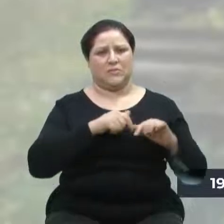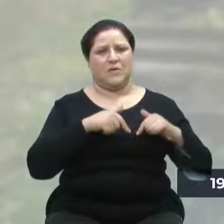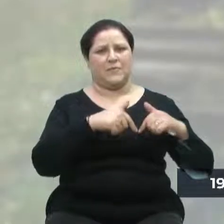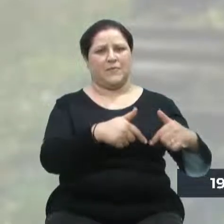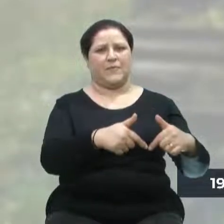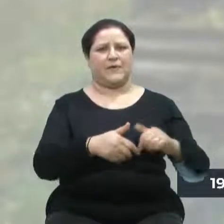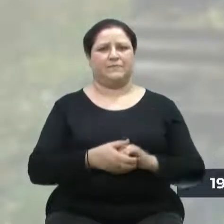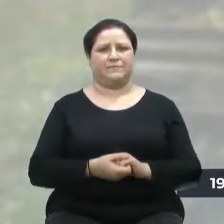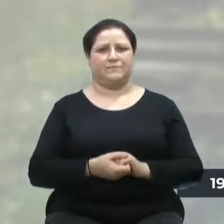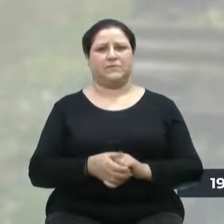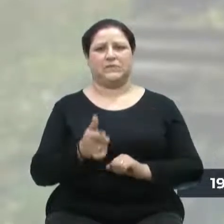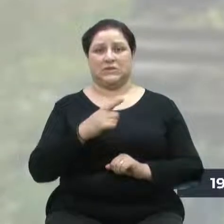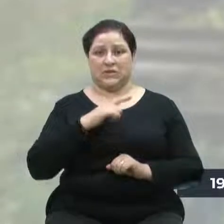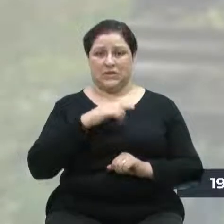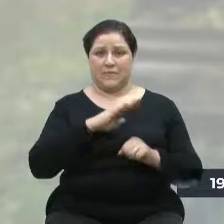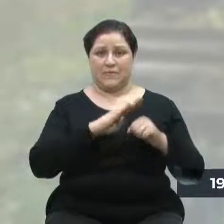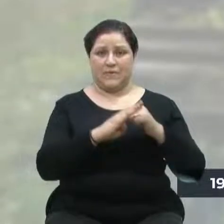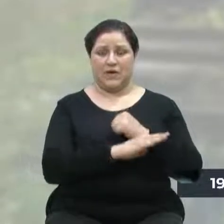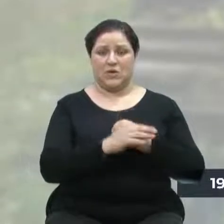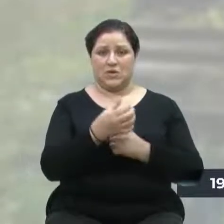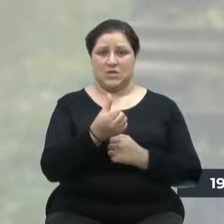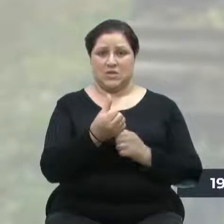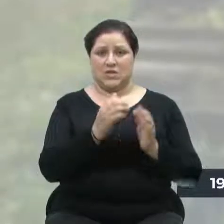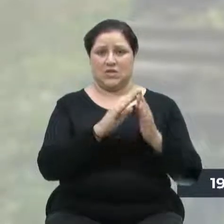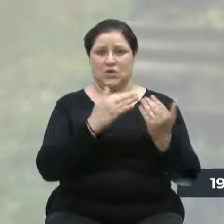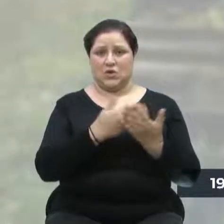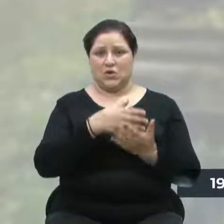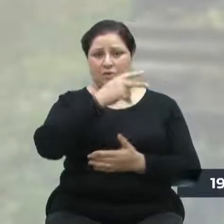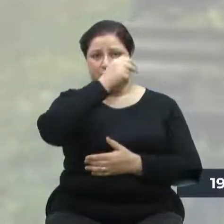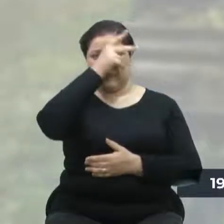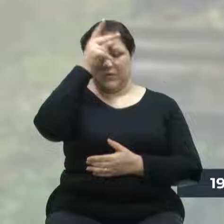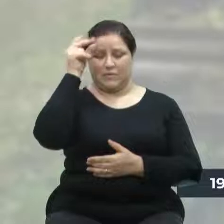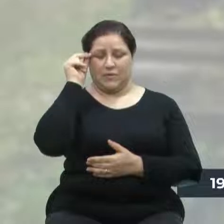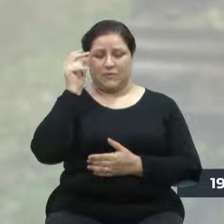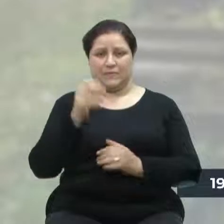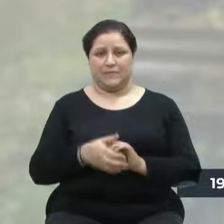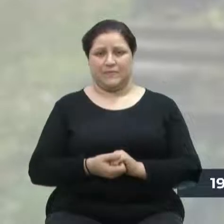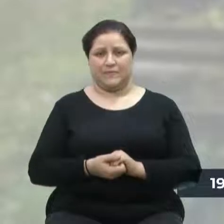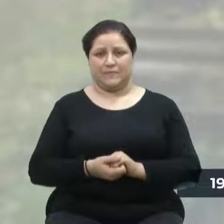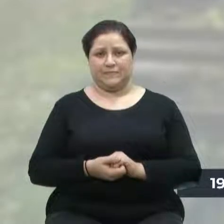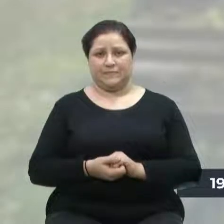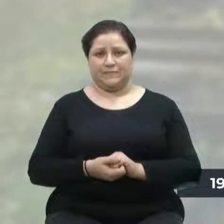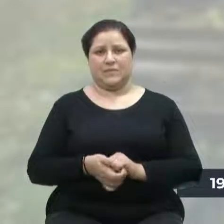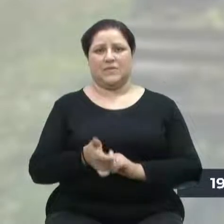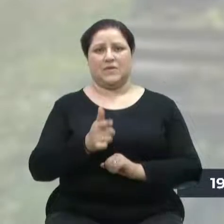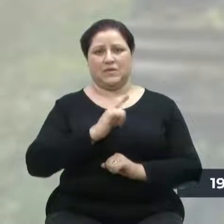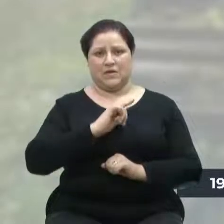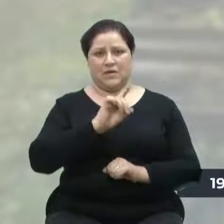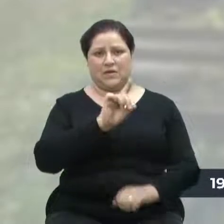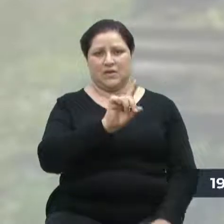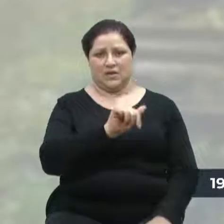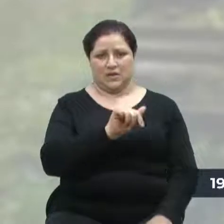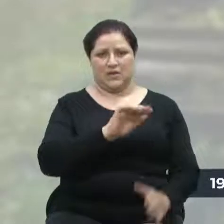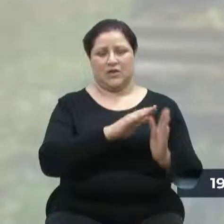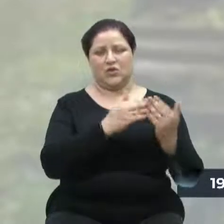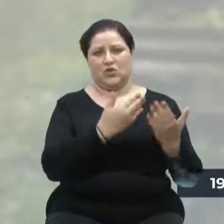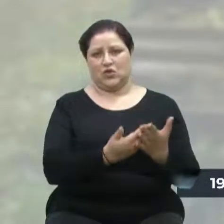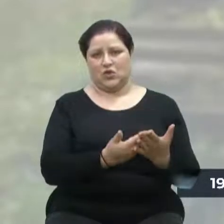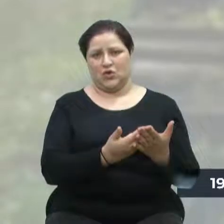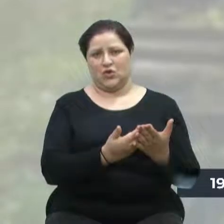nós temos no Desvio Risso 6 escolas municipais. nós temos 17